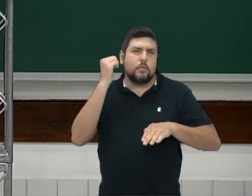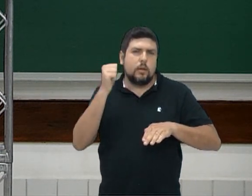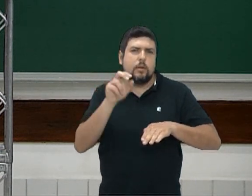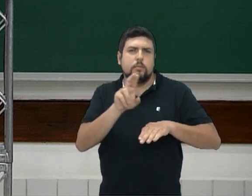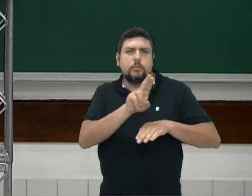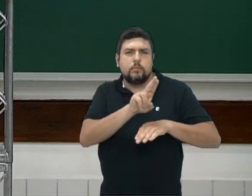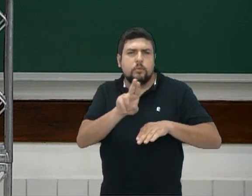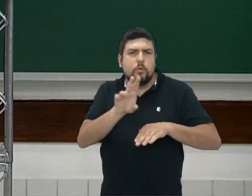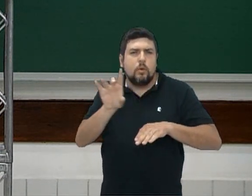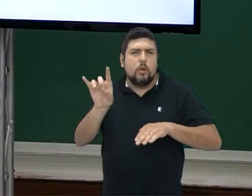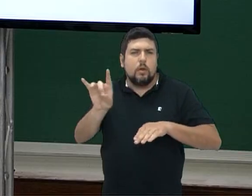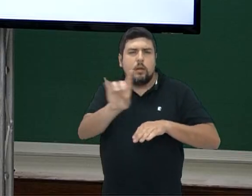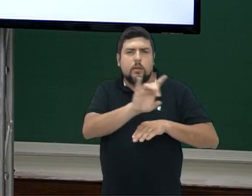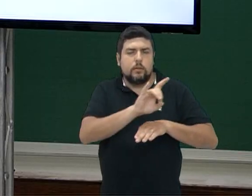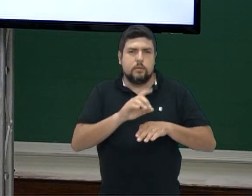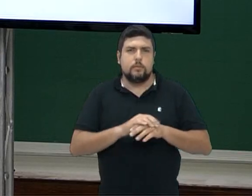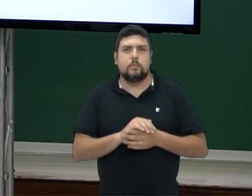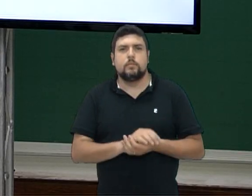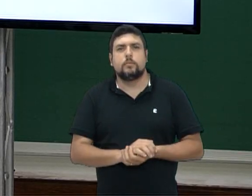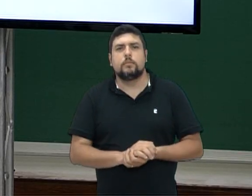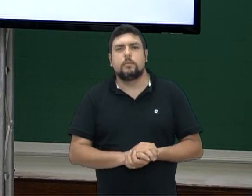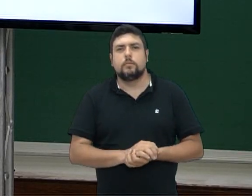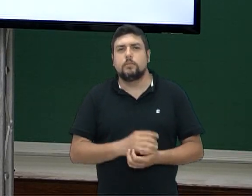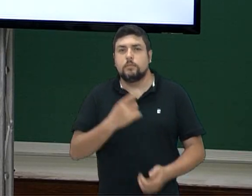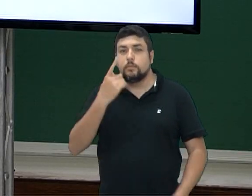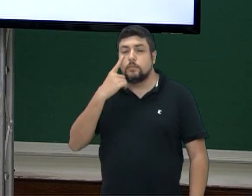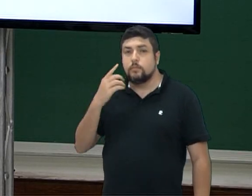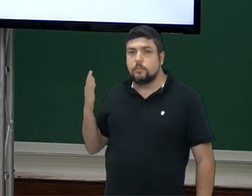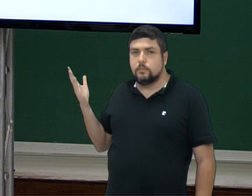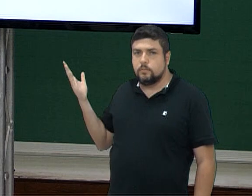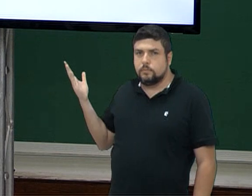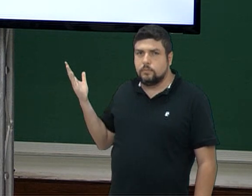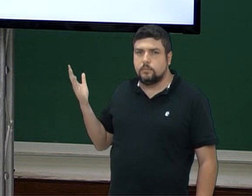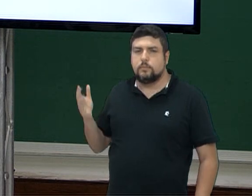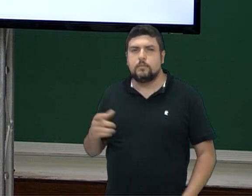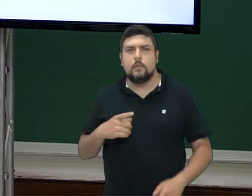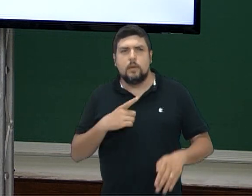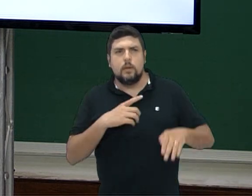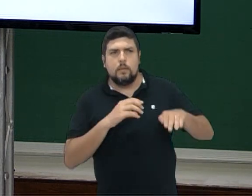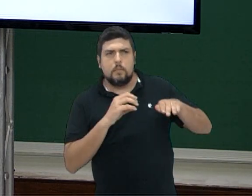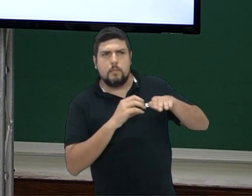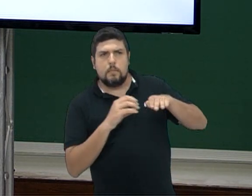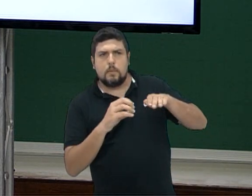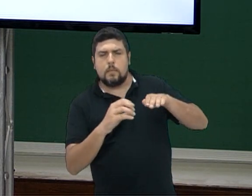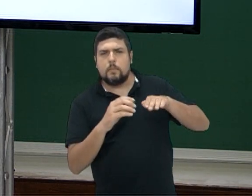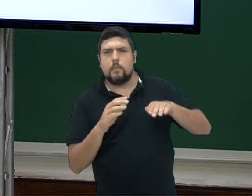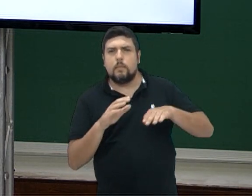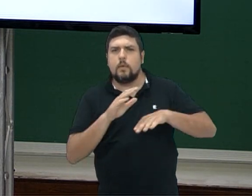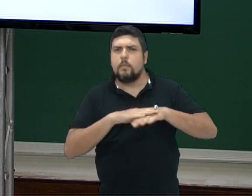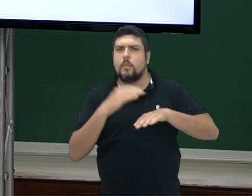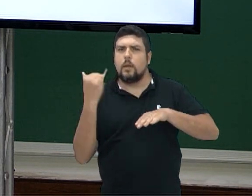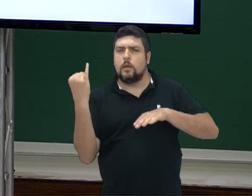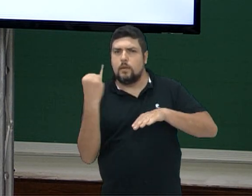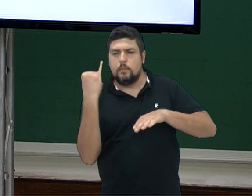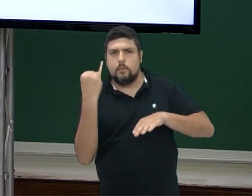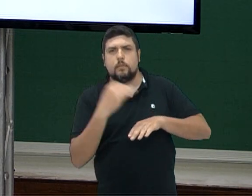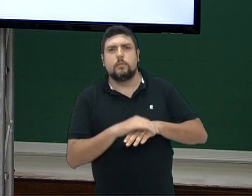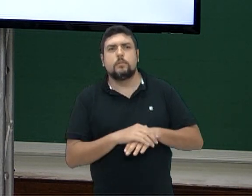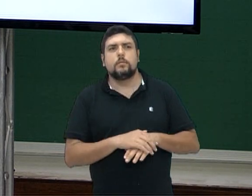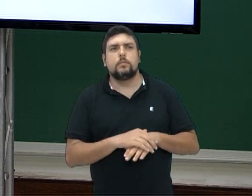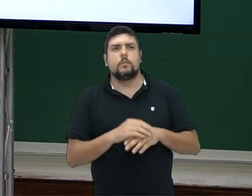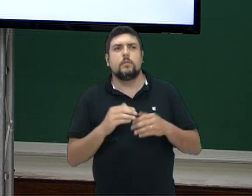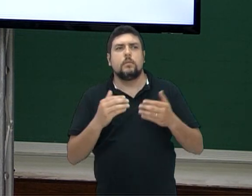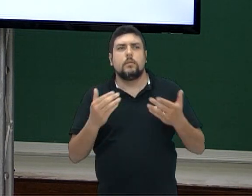não conhece, preste aí atenção. Então, o skate ele é formado basicamente por algumas partes mais importantes. Eu coloquei aqui as mais importantes, que